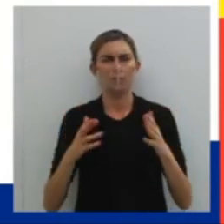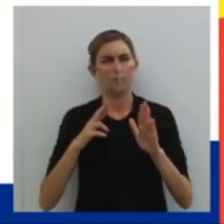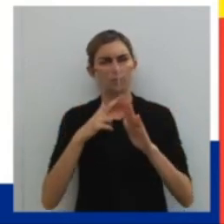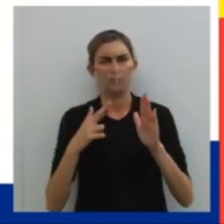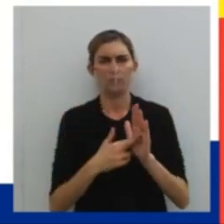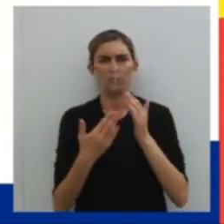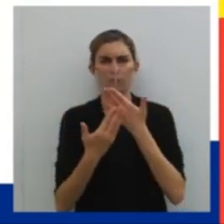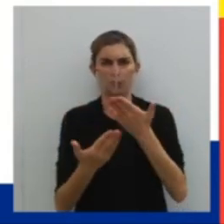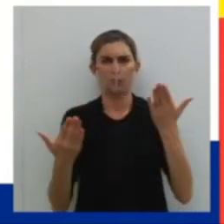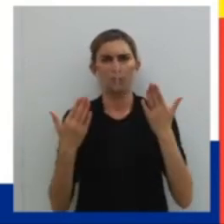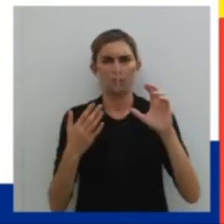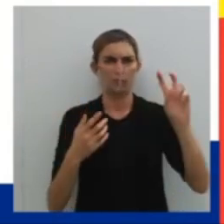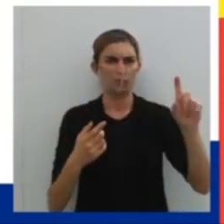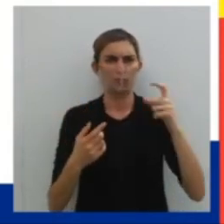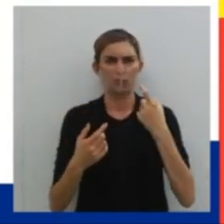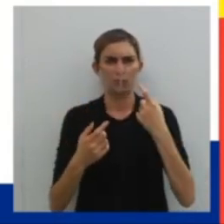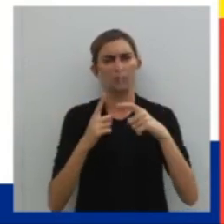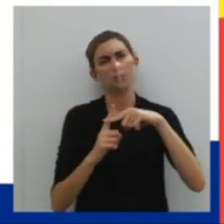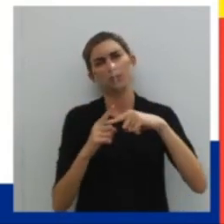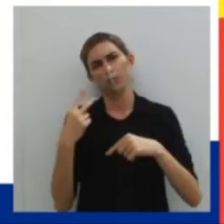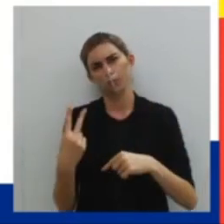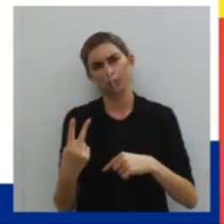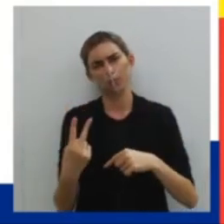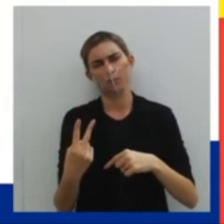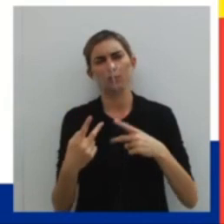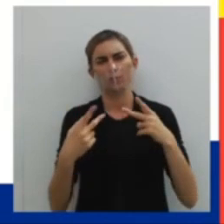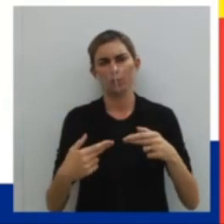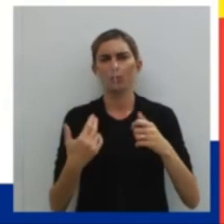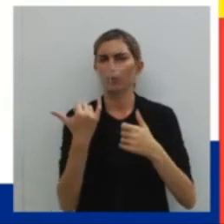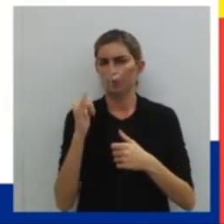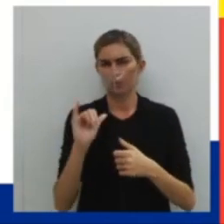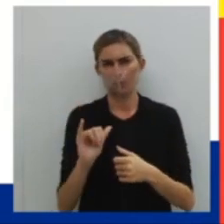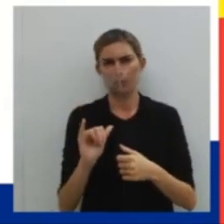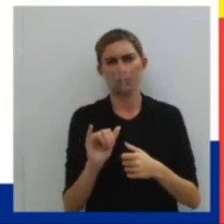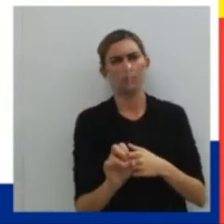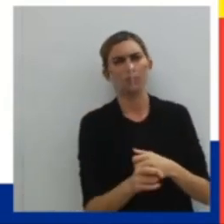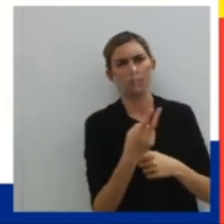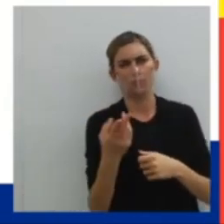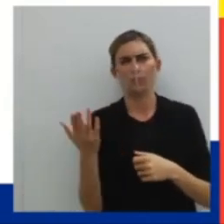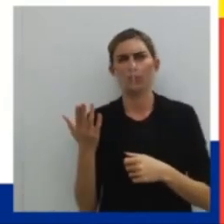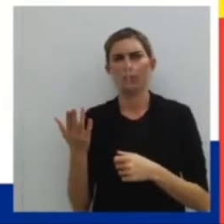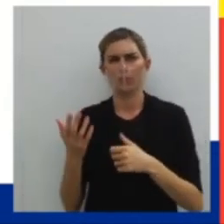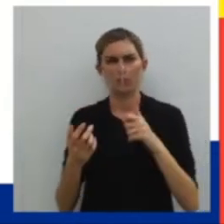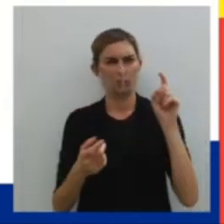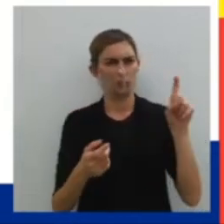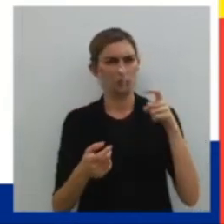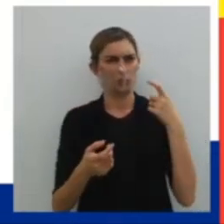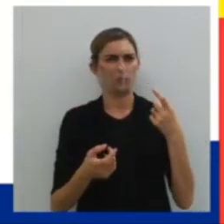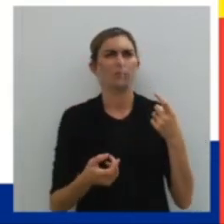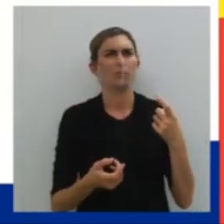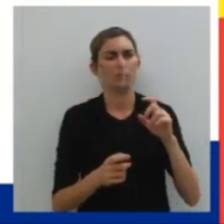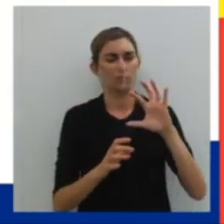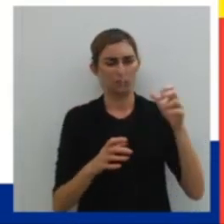está aqui, ó. X mais 2 é igual a Y. Ou seja, os elementos X estarão